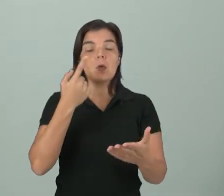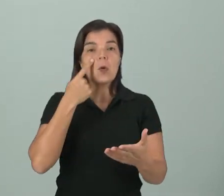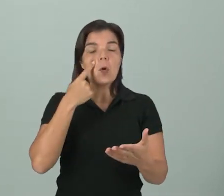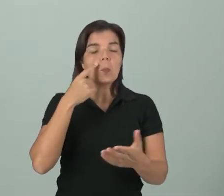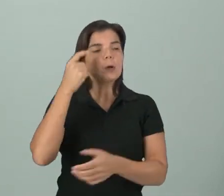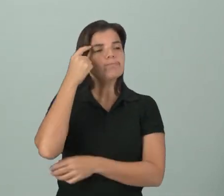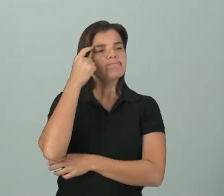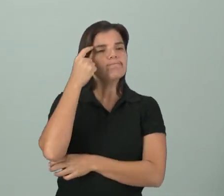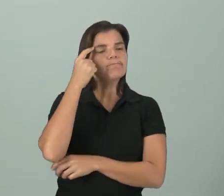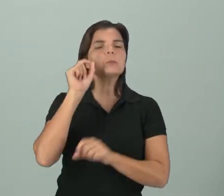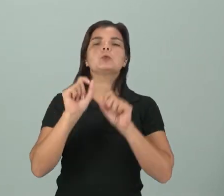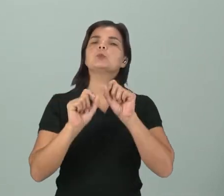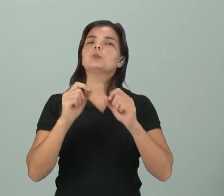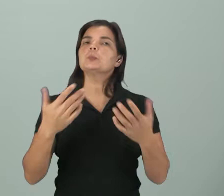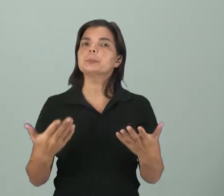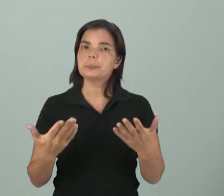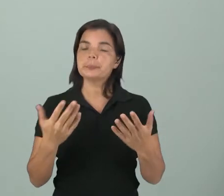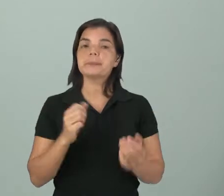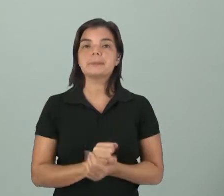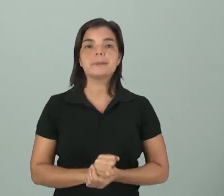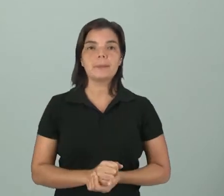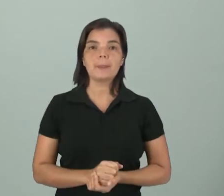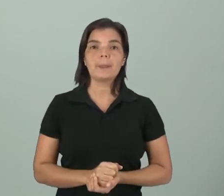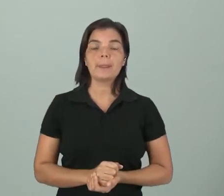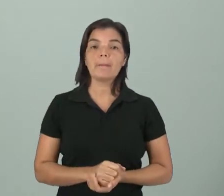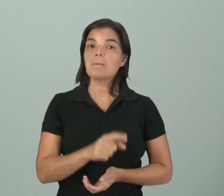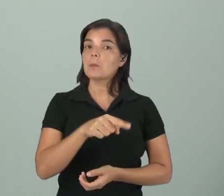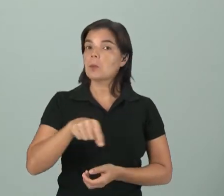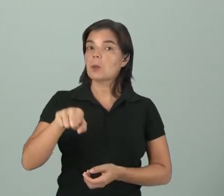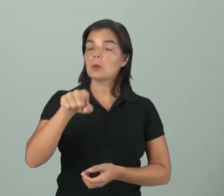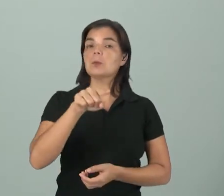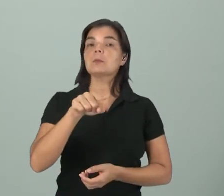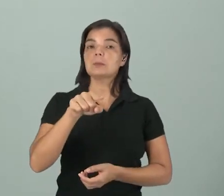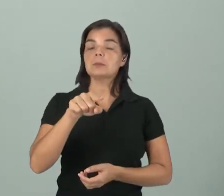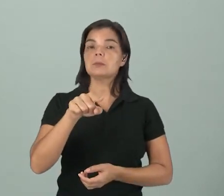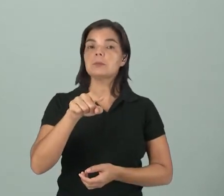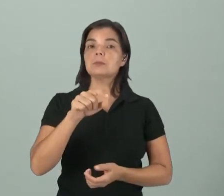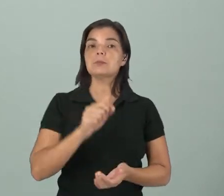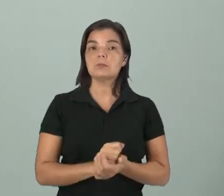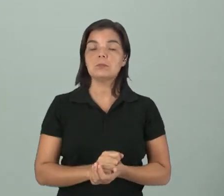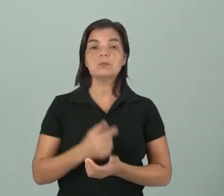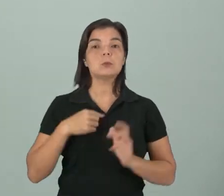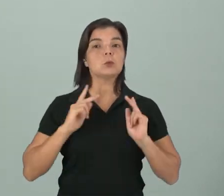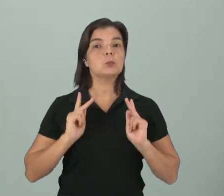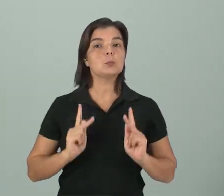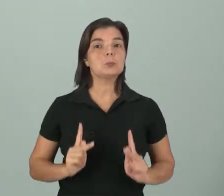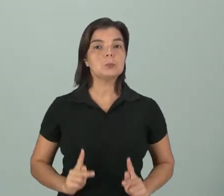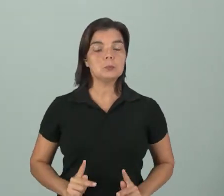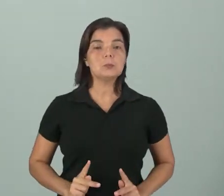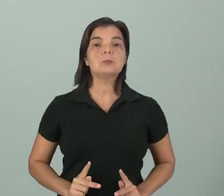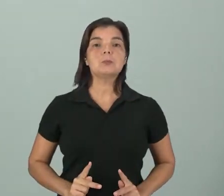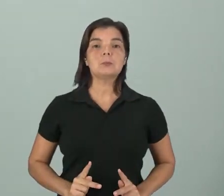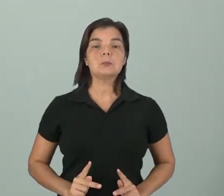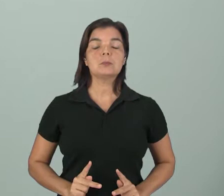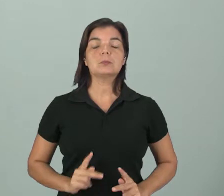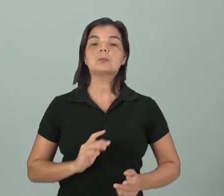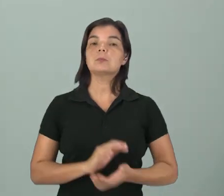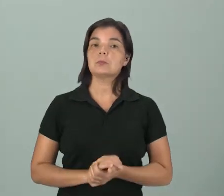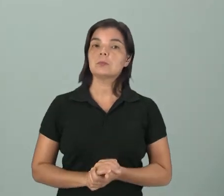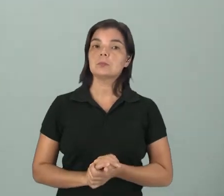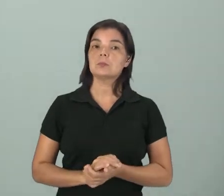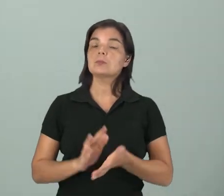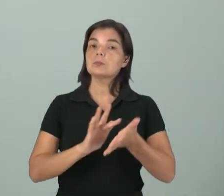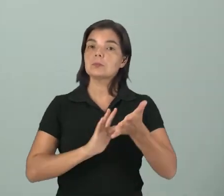uma autorreflexão sobre o seu comportamento